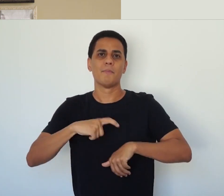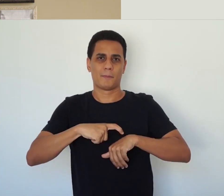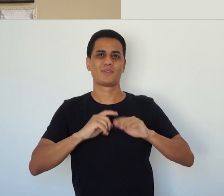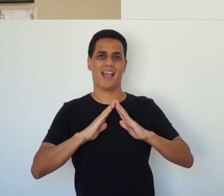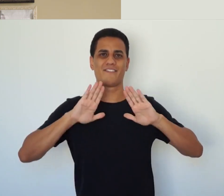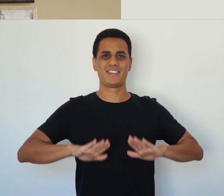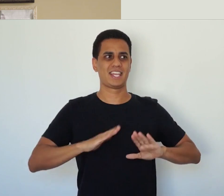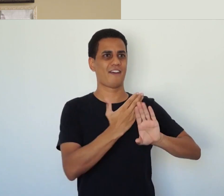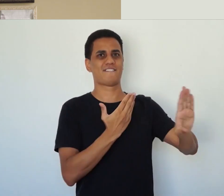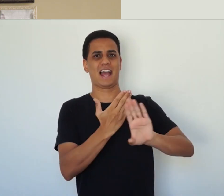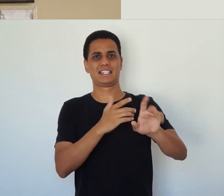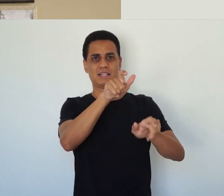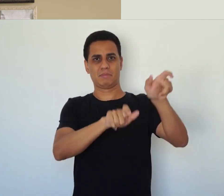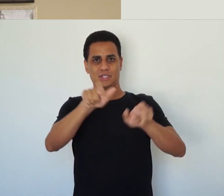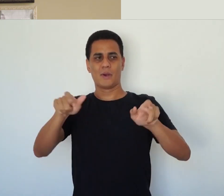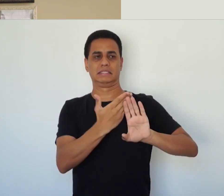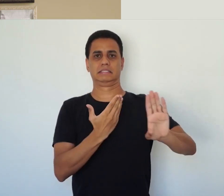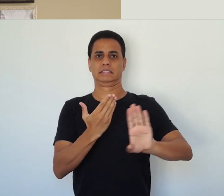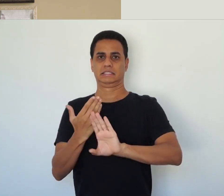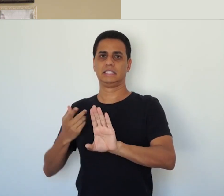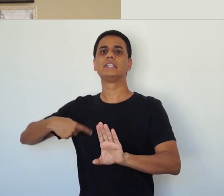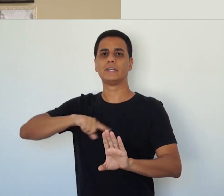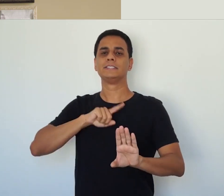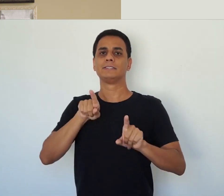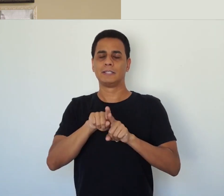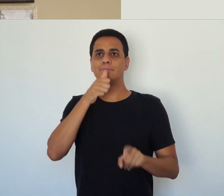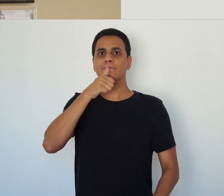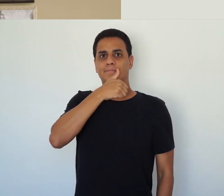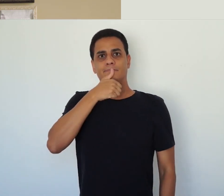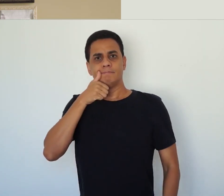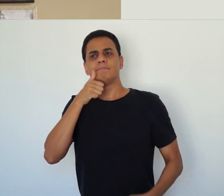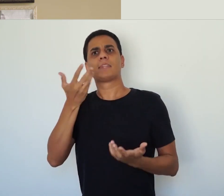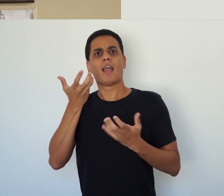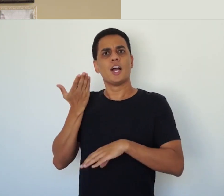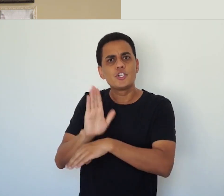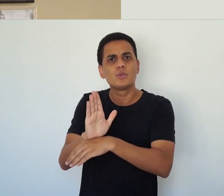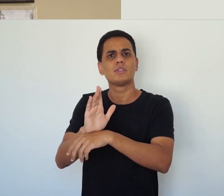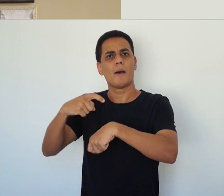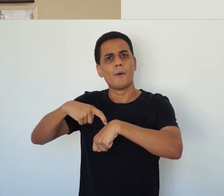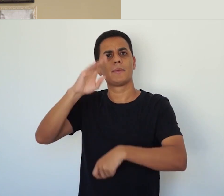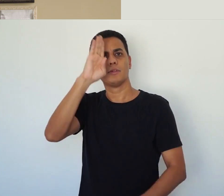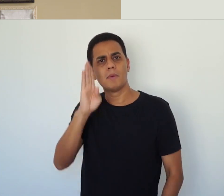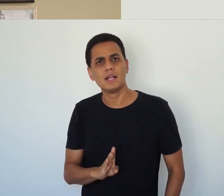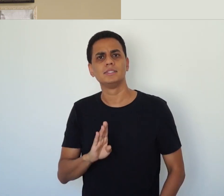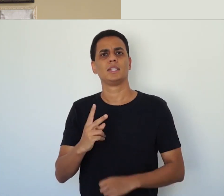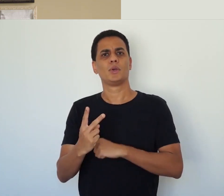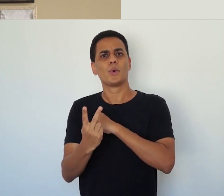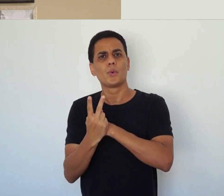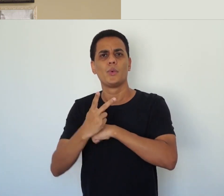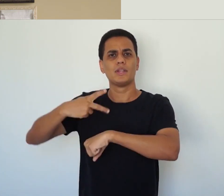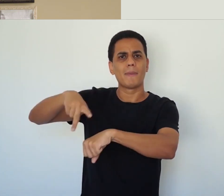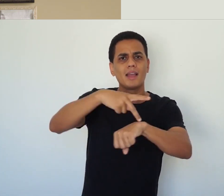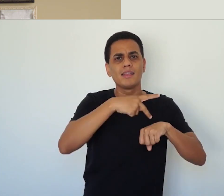estamos vivendo um tempo de isolamento social difícil. Todos nós estamos fazendo o máximo para cooperar com esse